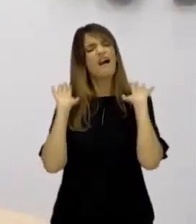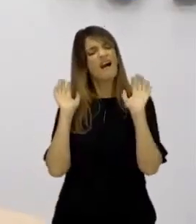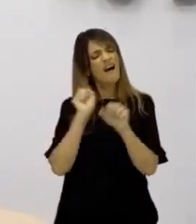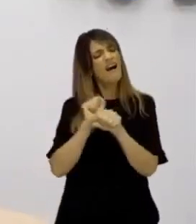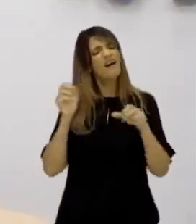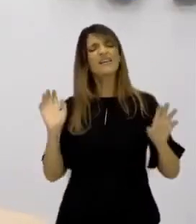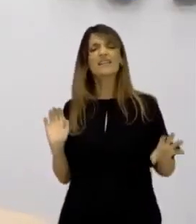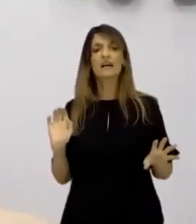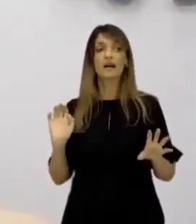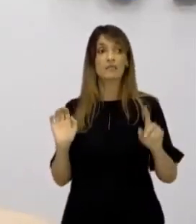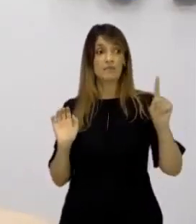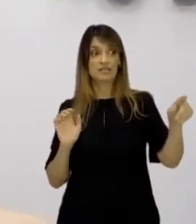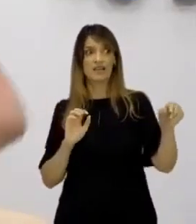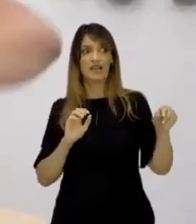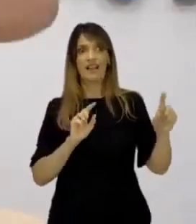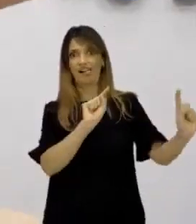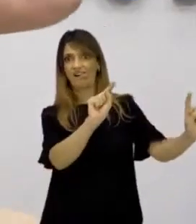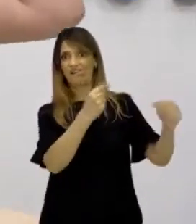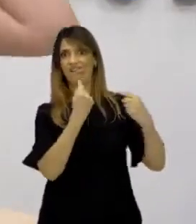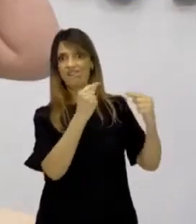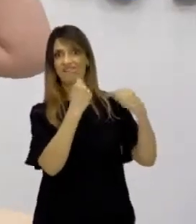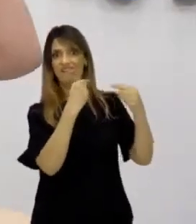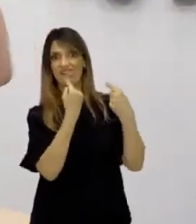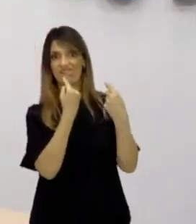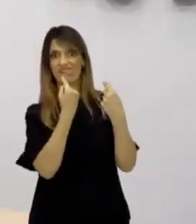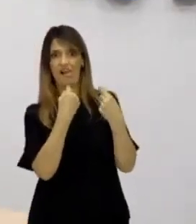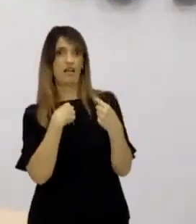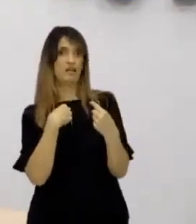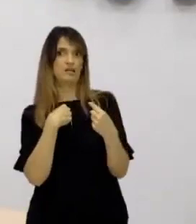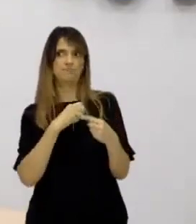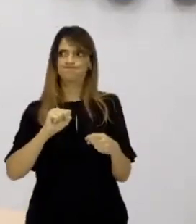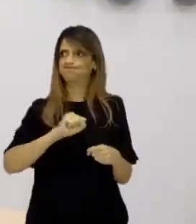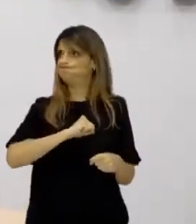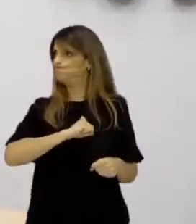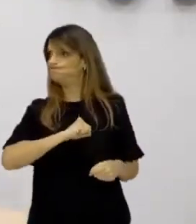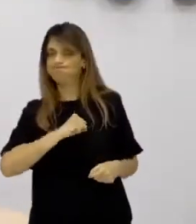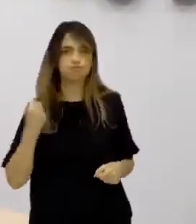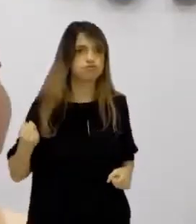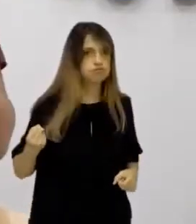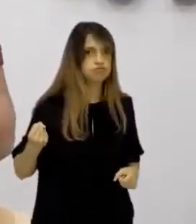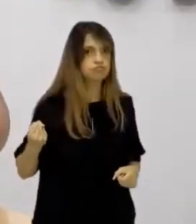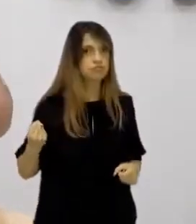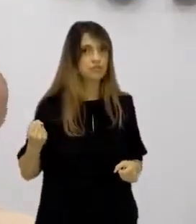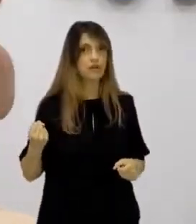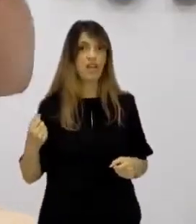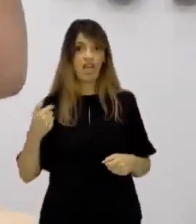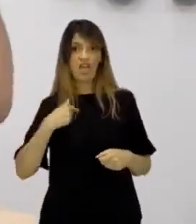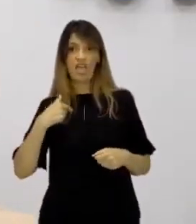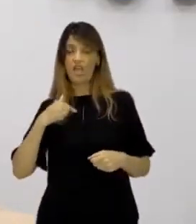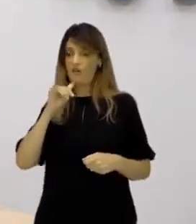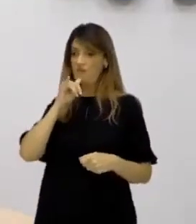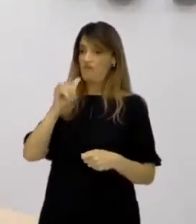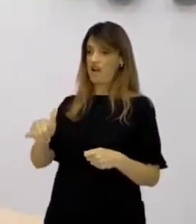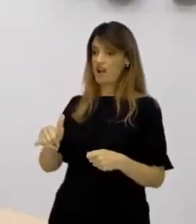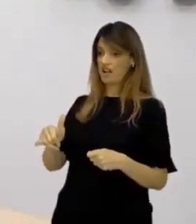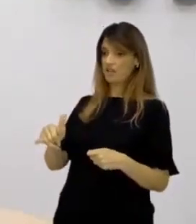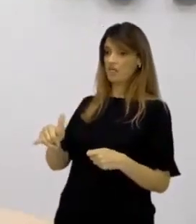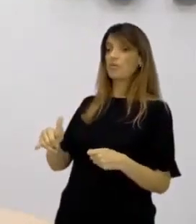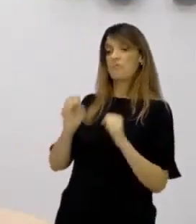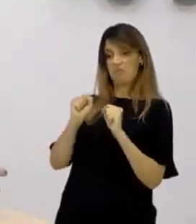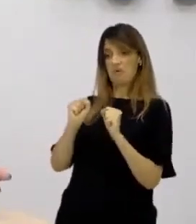faz a mesma coisa comigo, aí, é real. O mundo acabou, entendeu? Não é assim que funciona, por que, que você falou isso? Me machucou, eu não